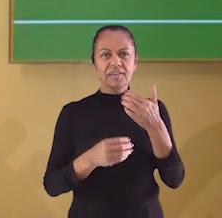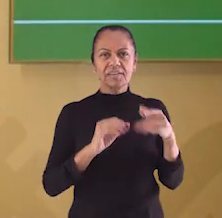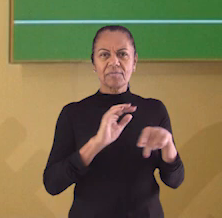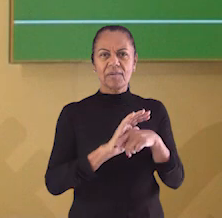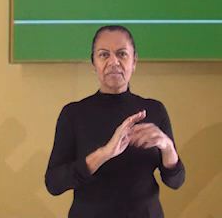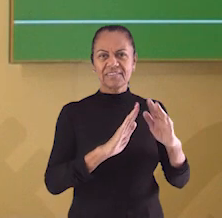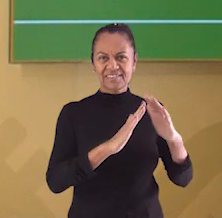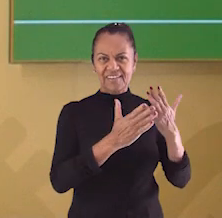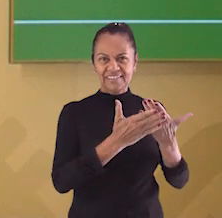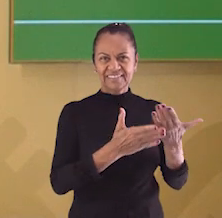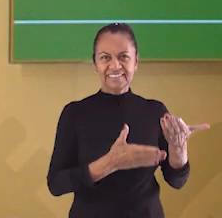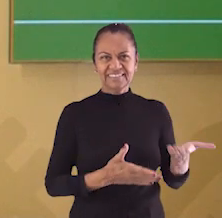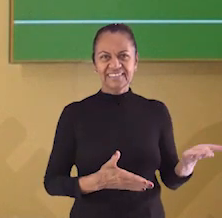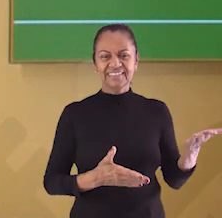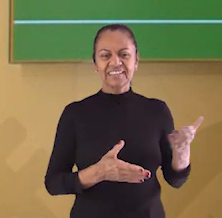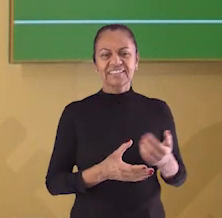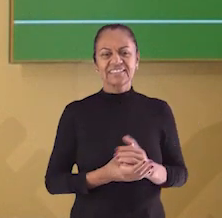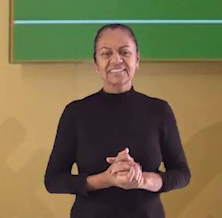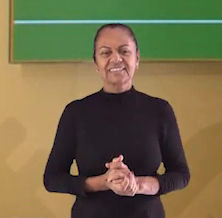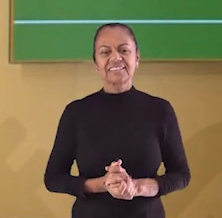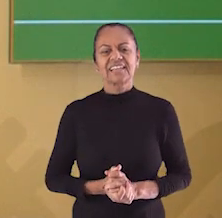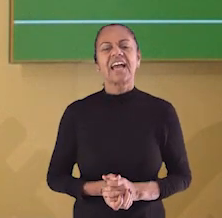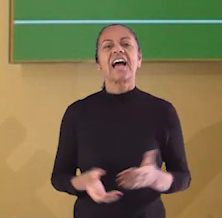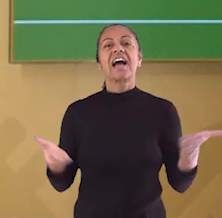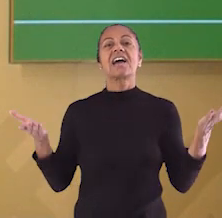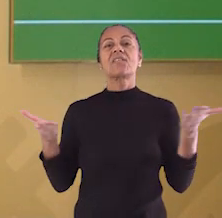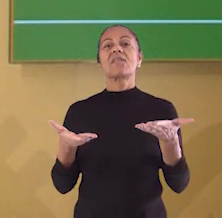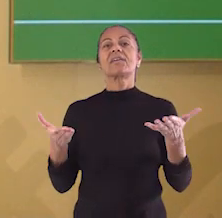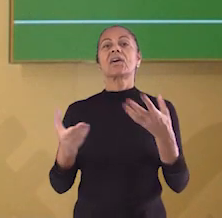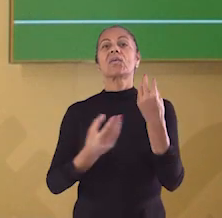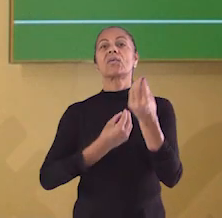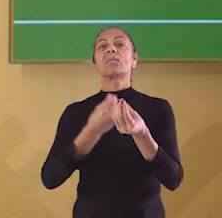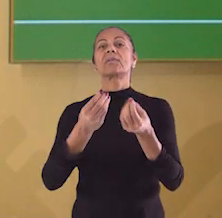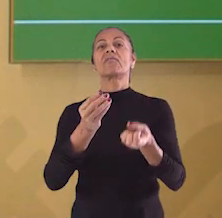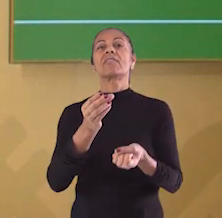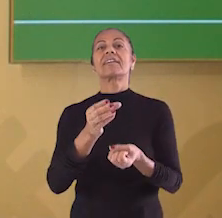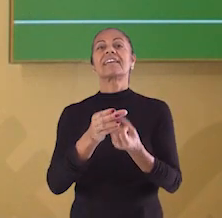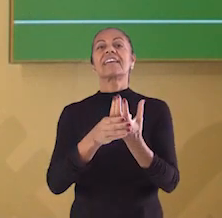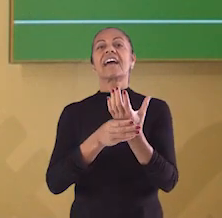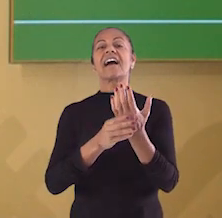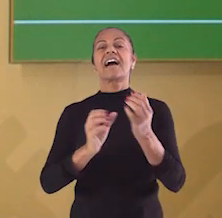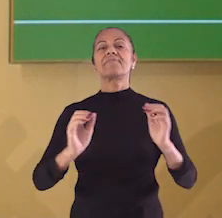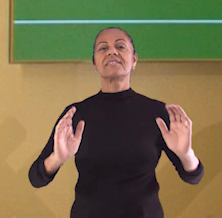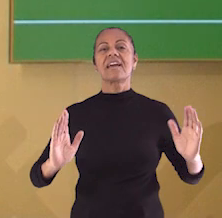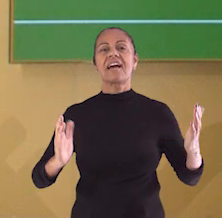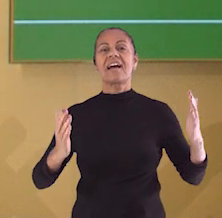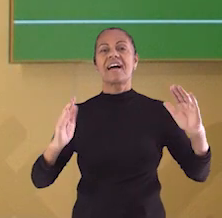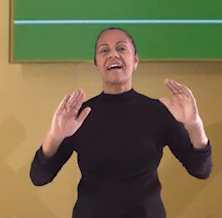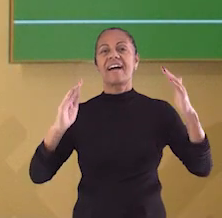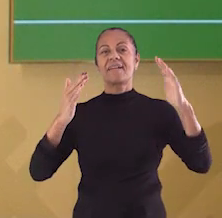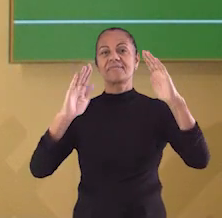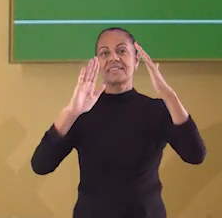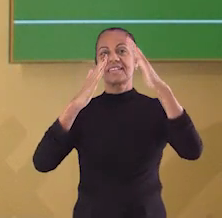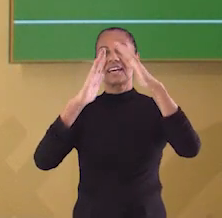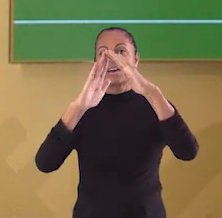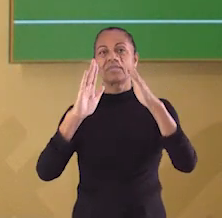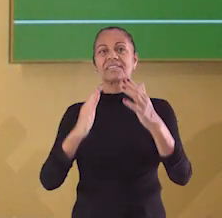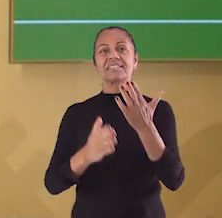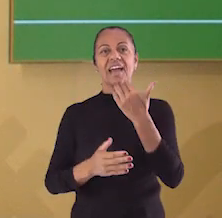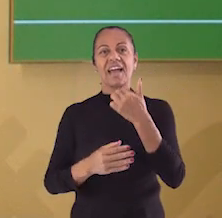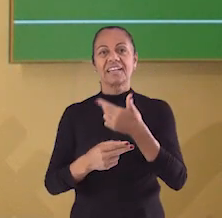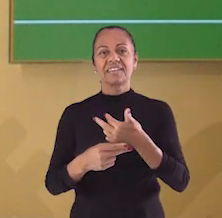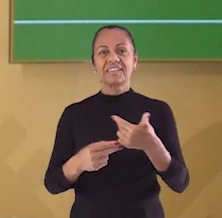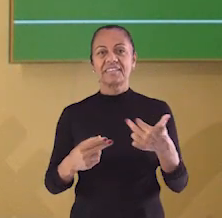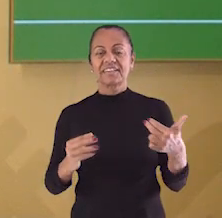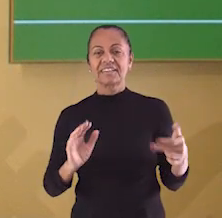Agora é hora da atividade prática. E para me ajudar a montar a minha pirâmide alimentar, tem uma convidada